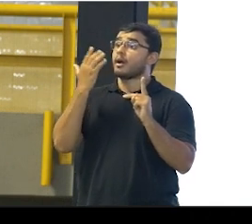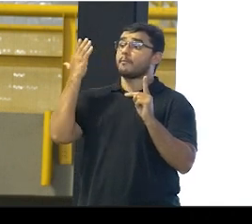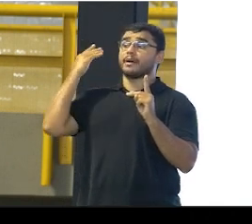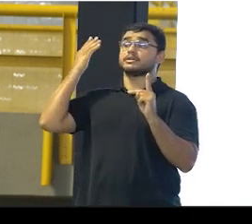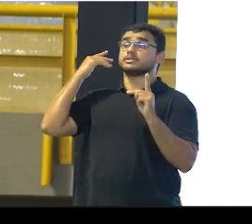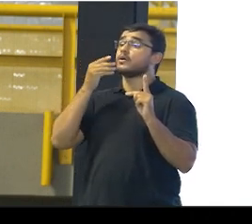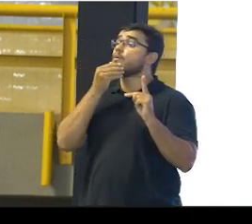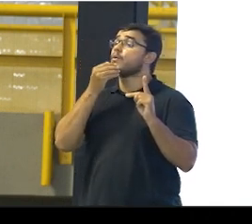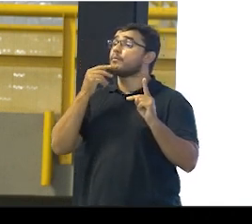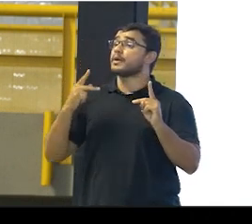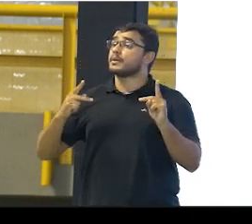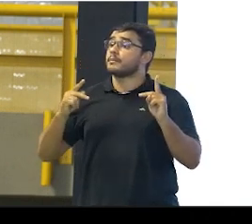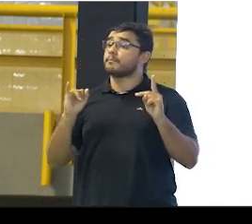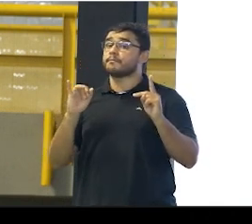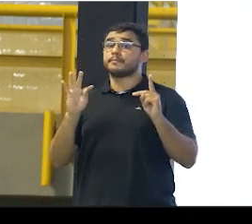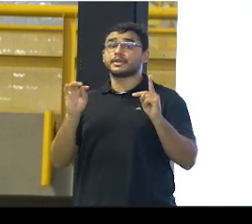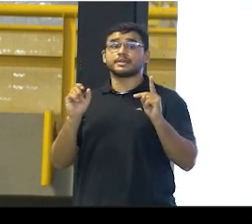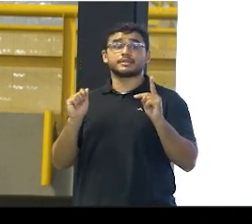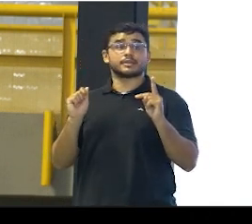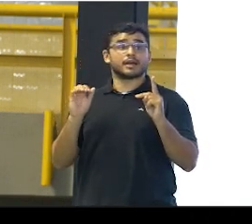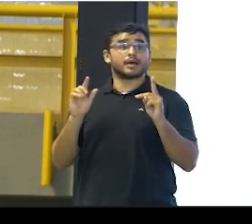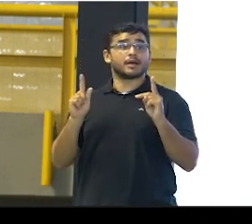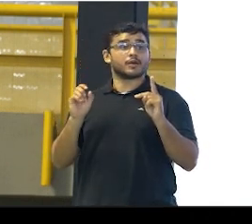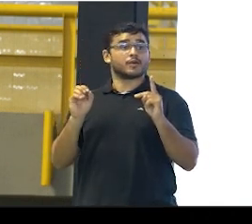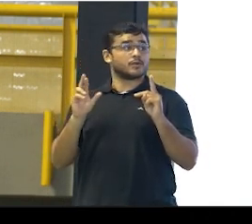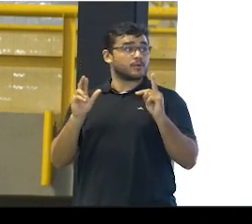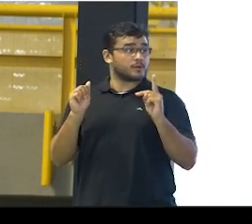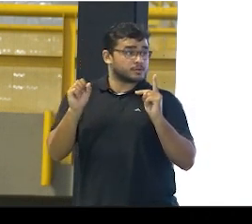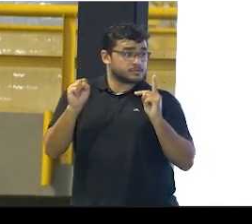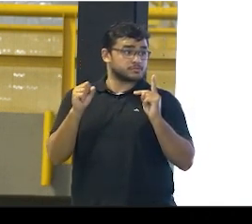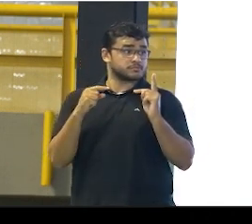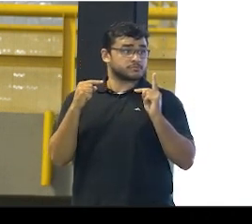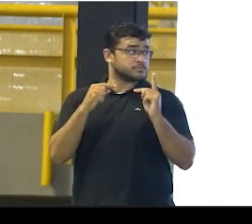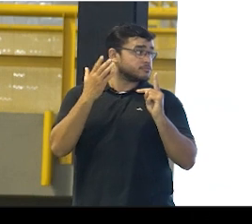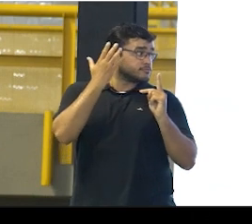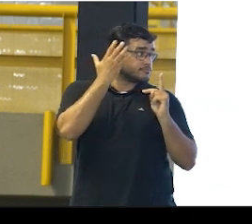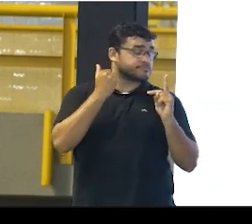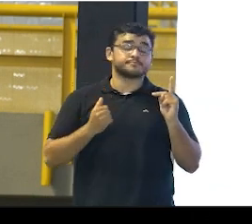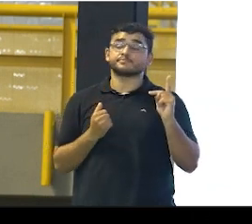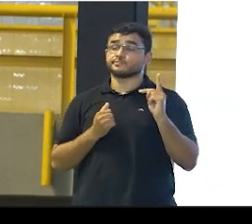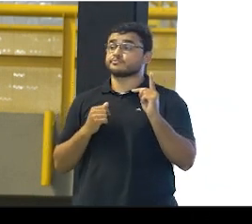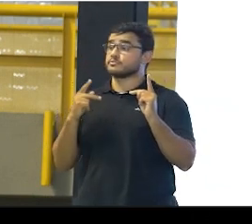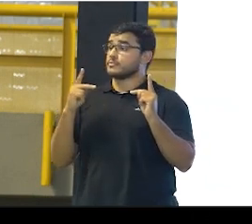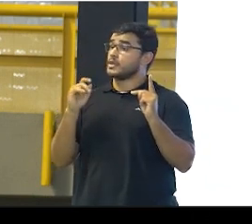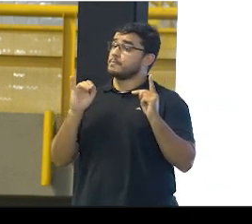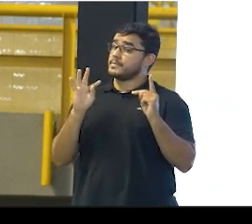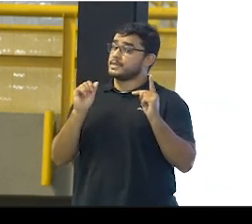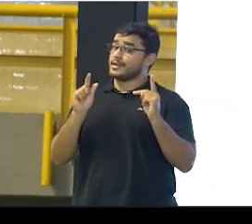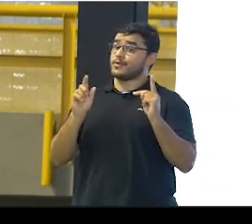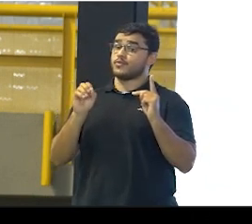seguinte. Presta bem atenção nisso aqui, gente, que isso aqui é importante. Pitágoras pegou um